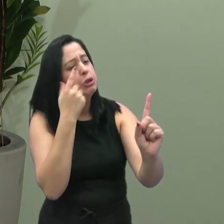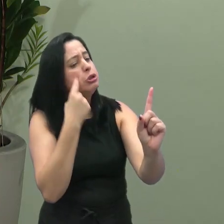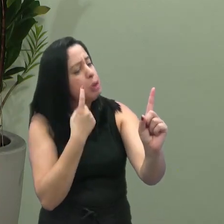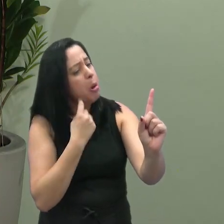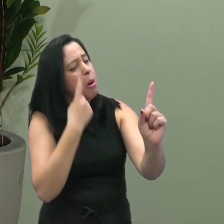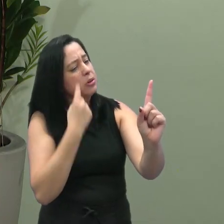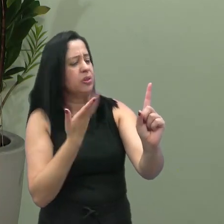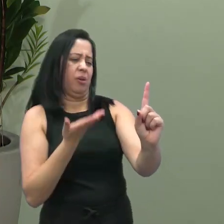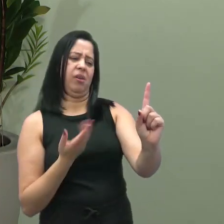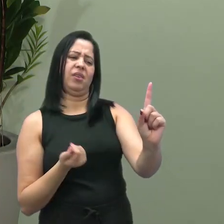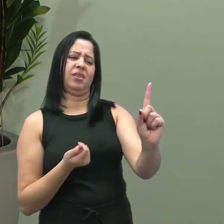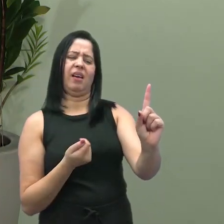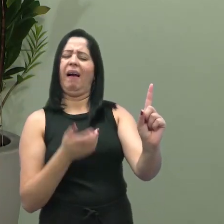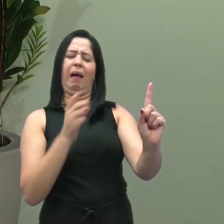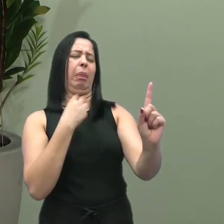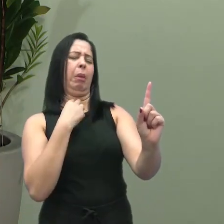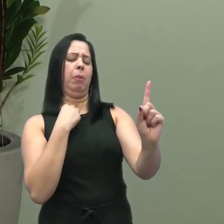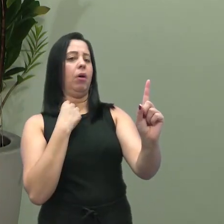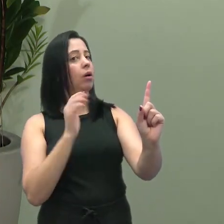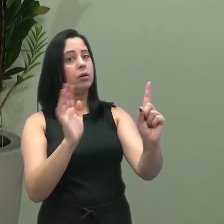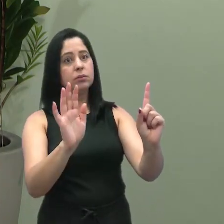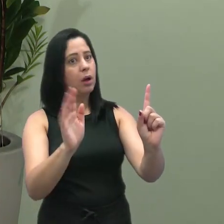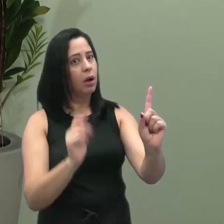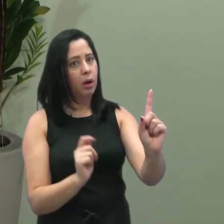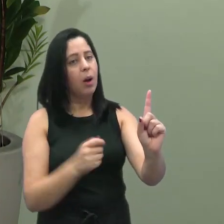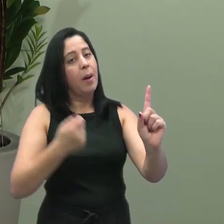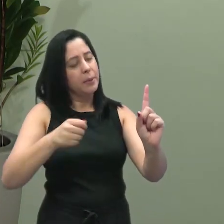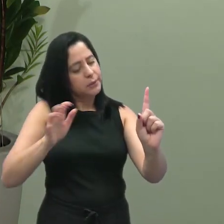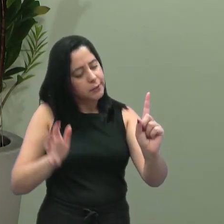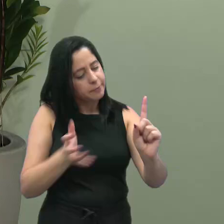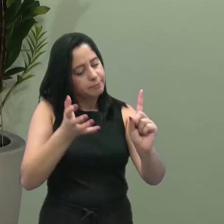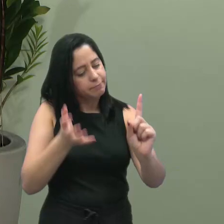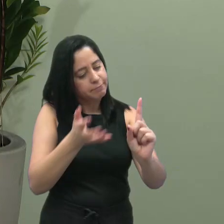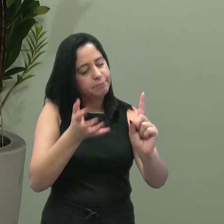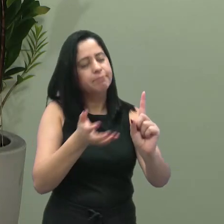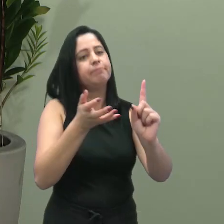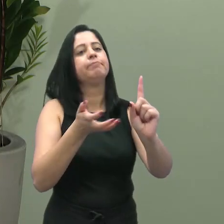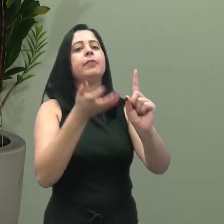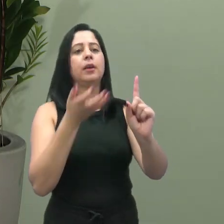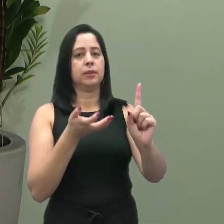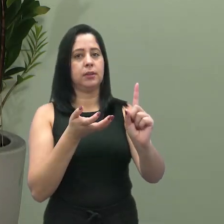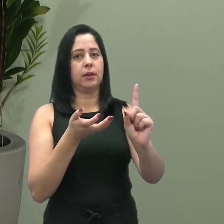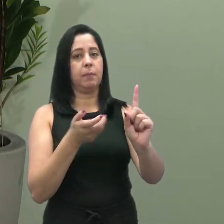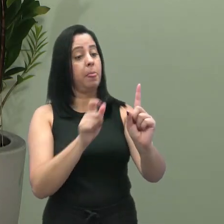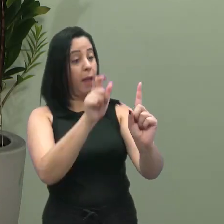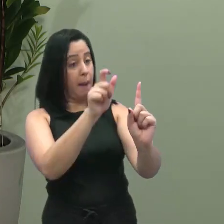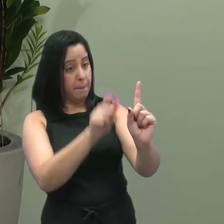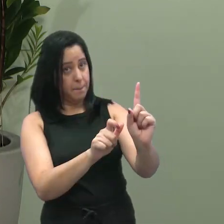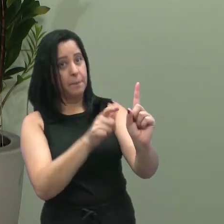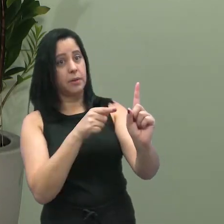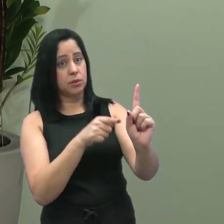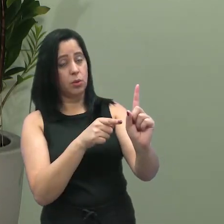Então, é isso que a gente vai ensinando, vai mostrando que isso existe mesmo e que a